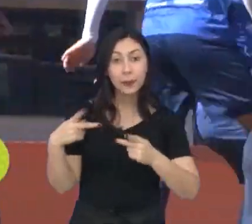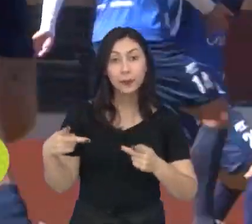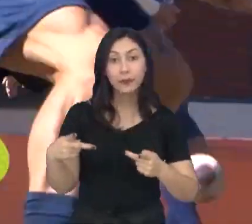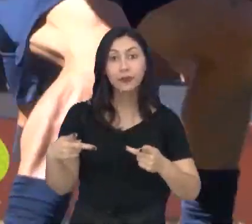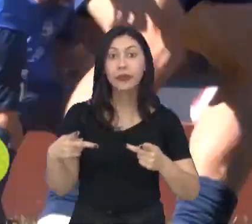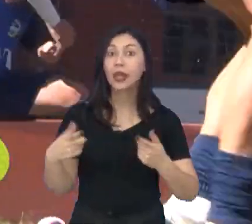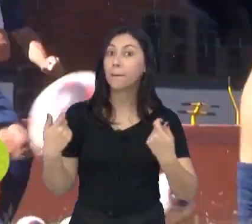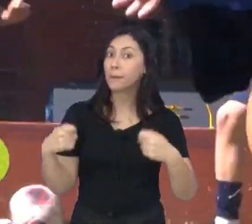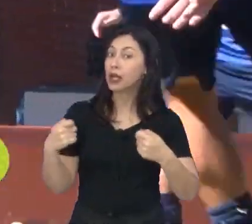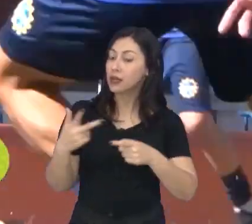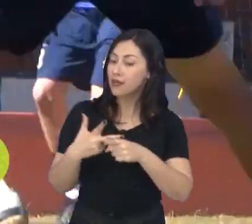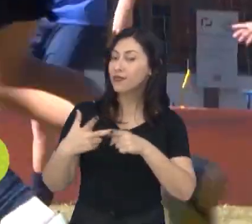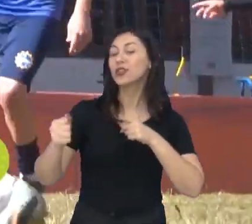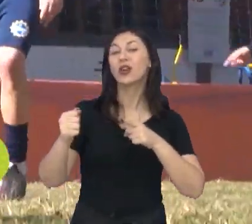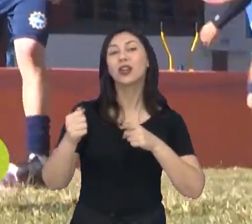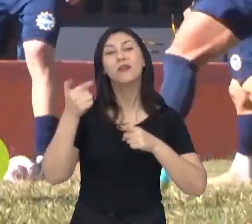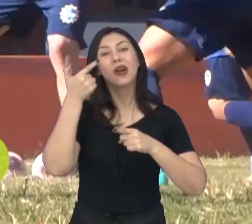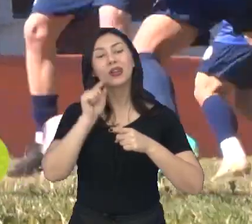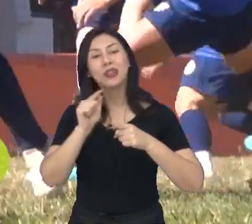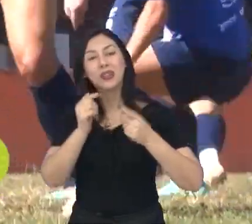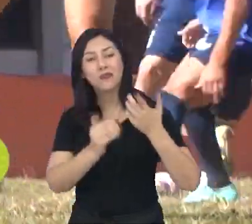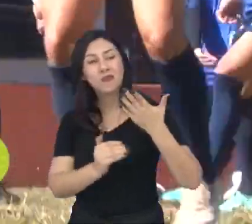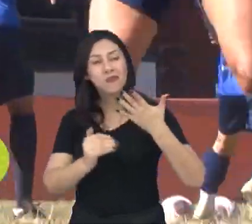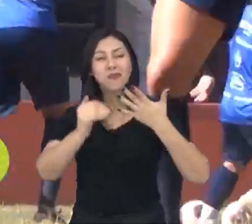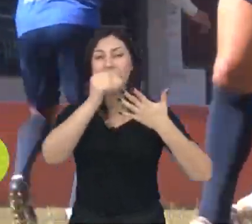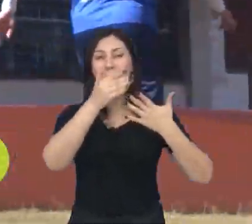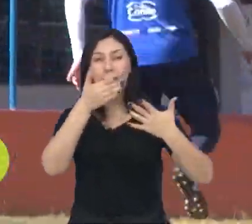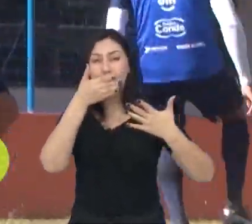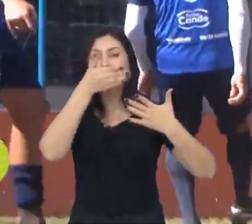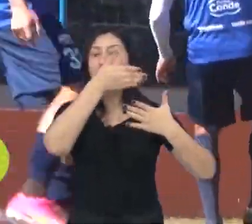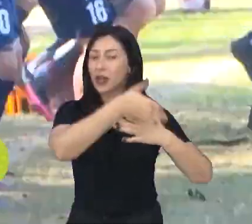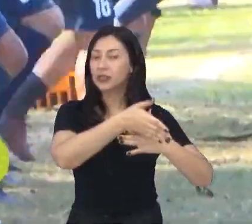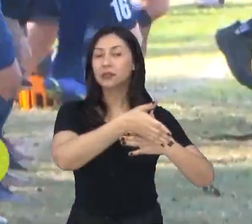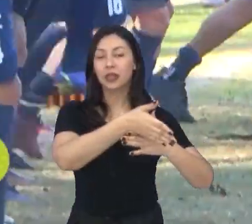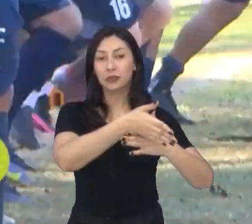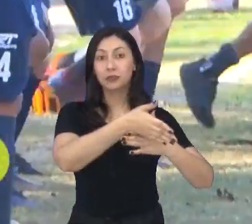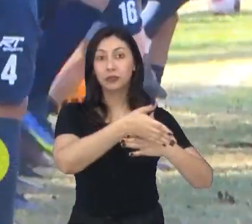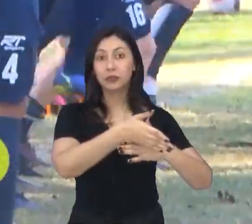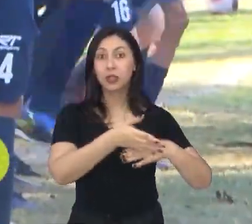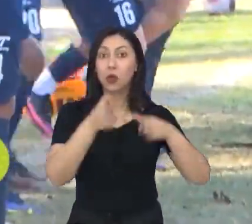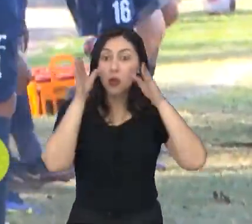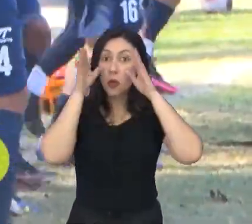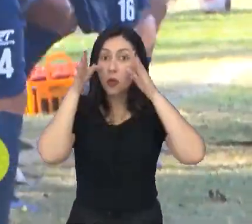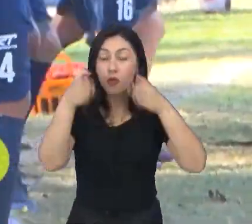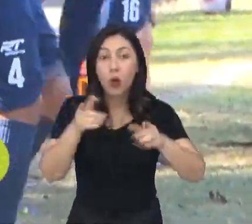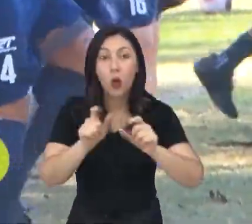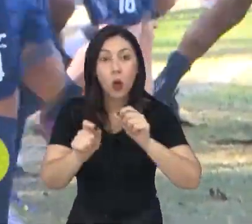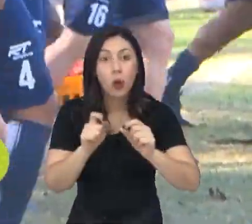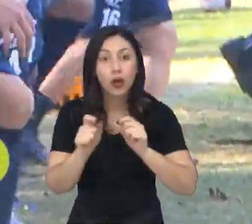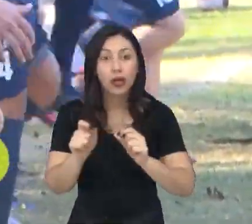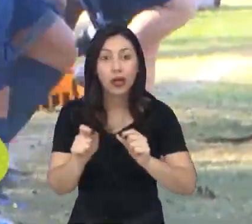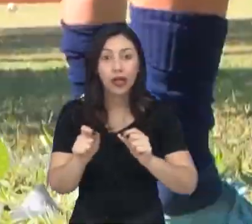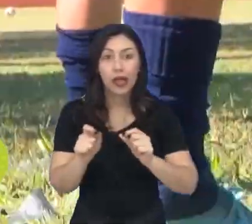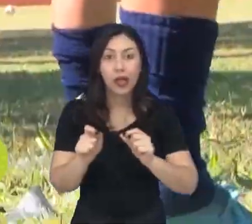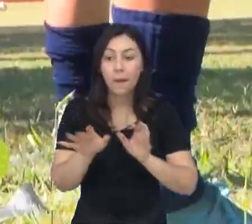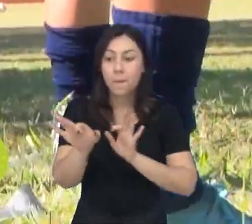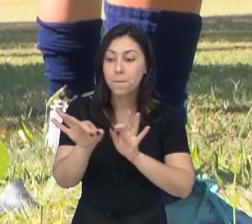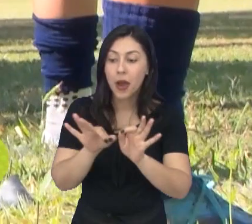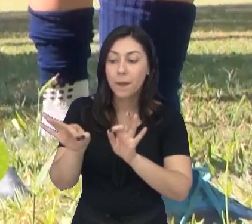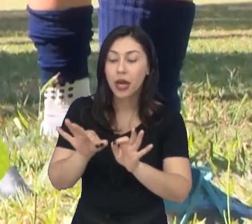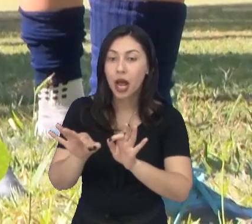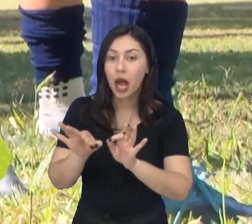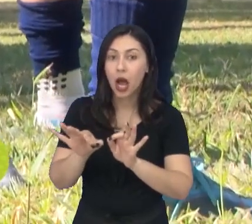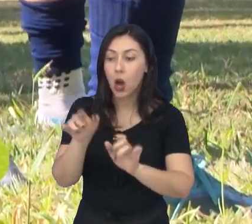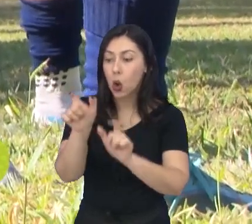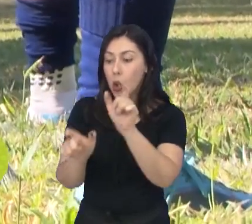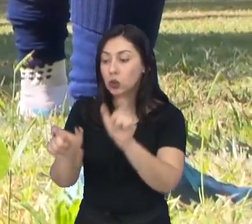garante matematicamente a classificação antecipada para o São José. E o foco agora é recuperar os atletas fisicamente